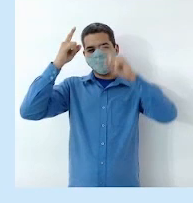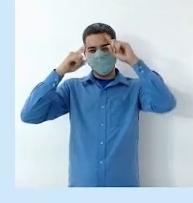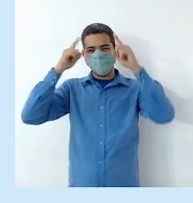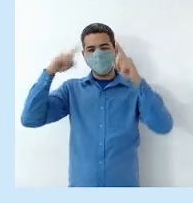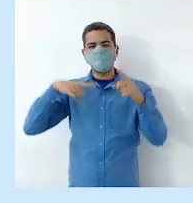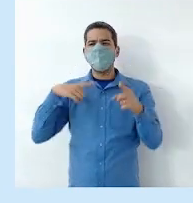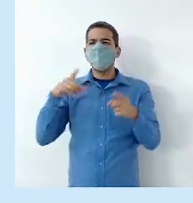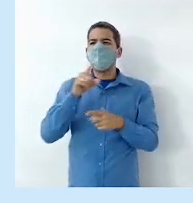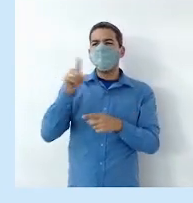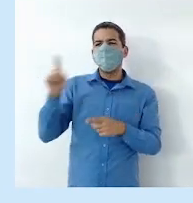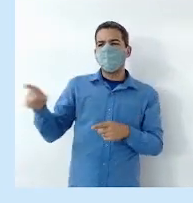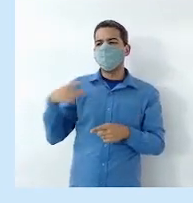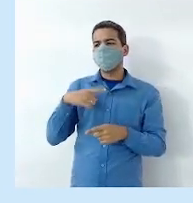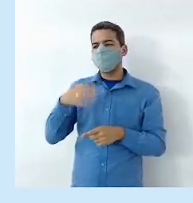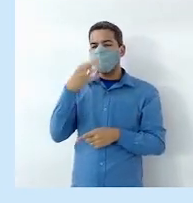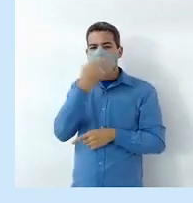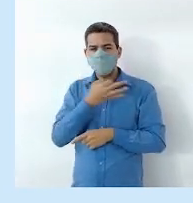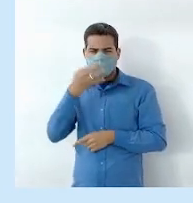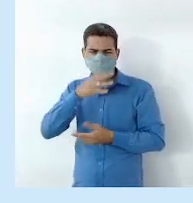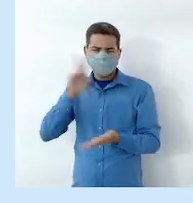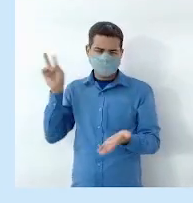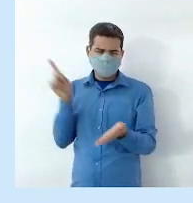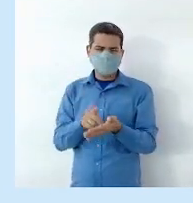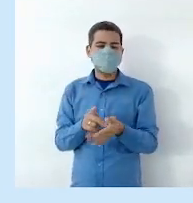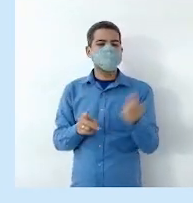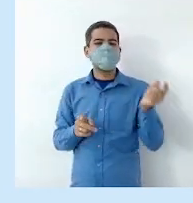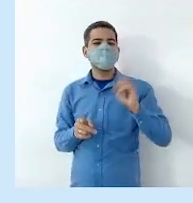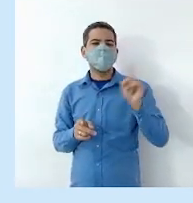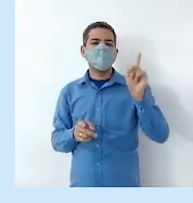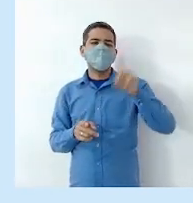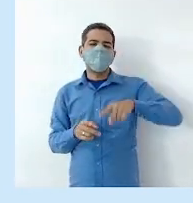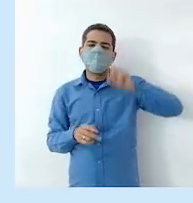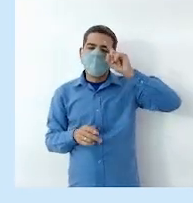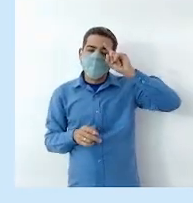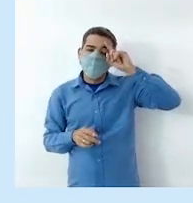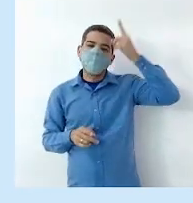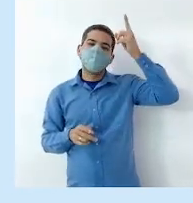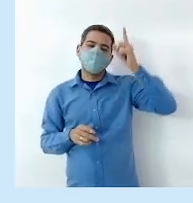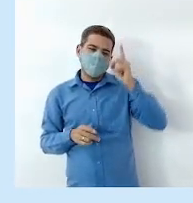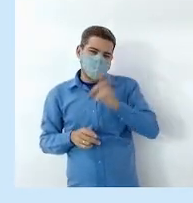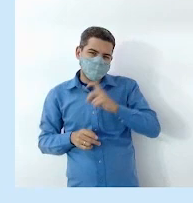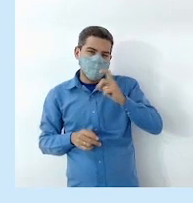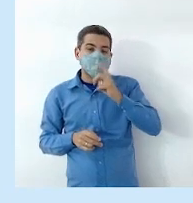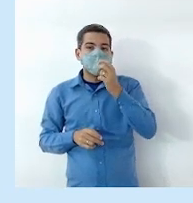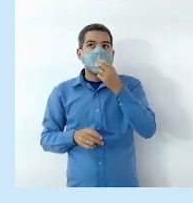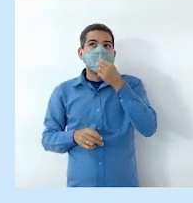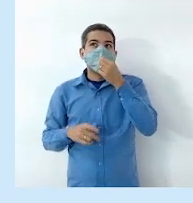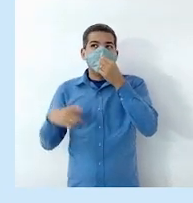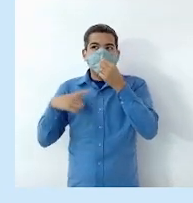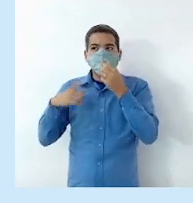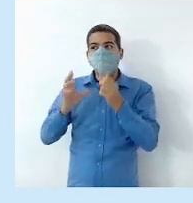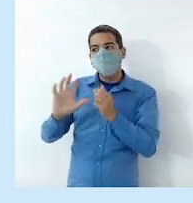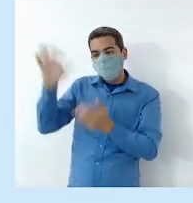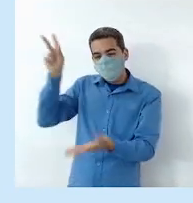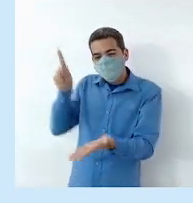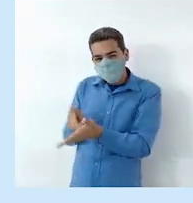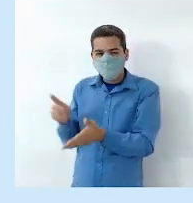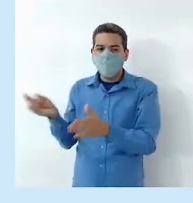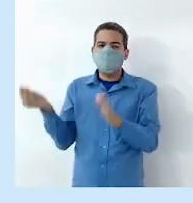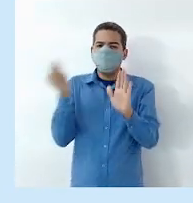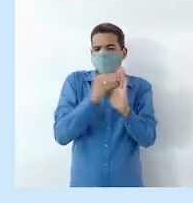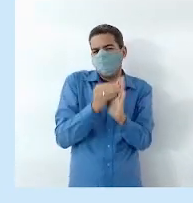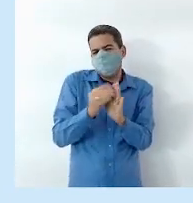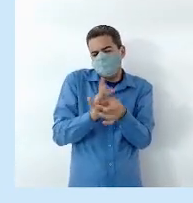Nenhuma narração, nenhuma narrativa real, a não ser que você queira adicionar uma pitada de realidade ao seu